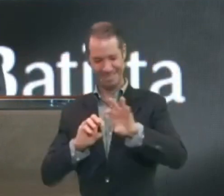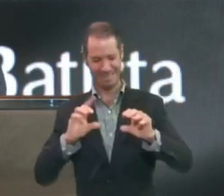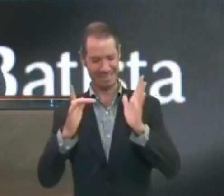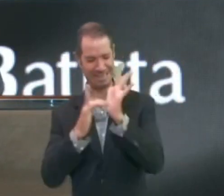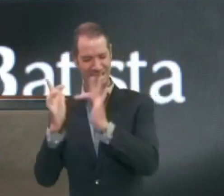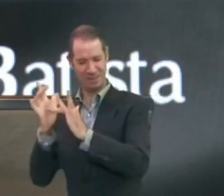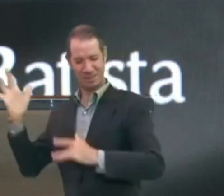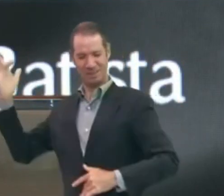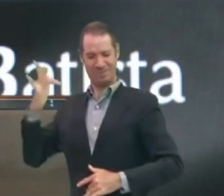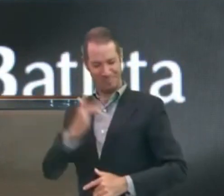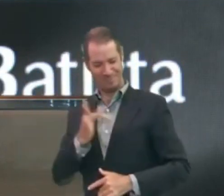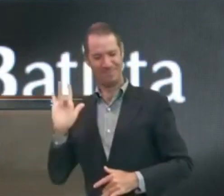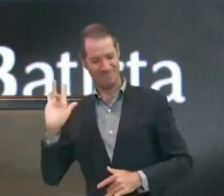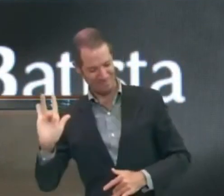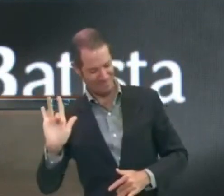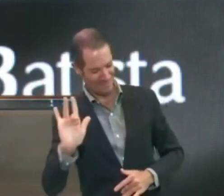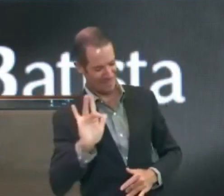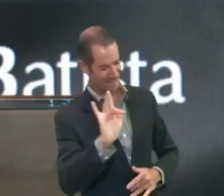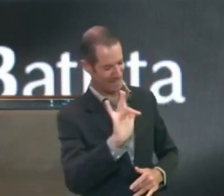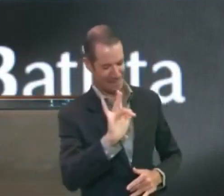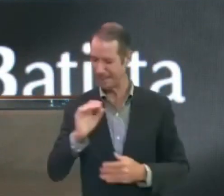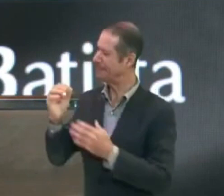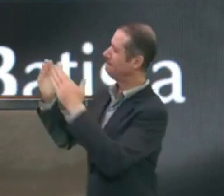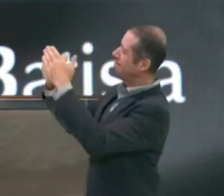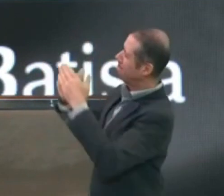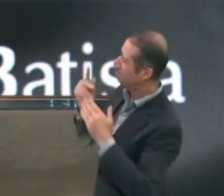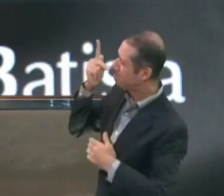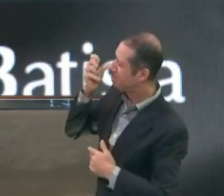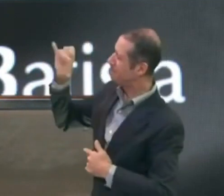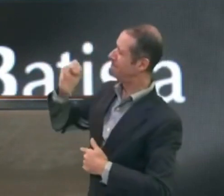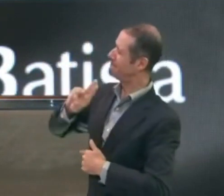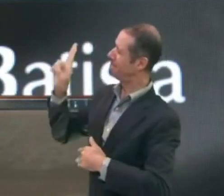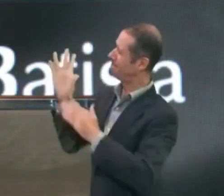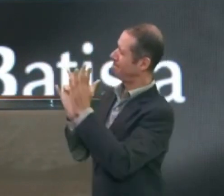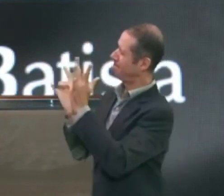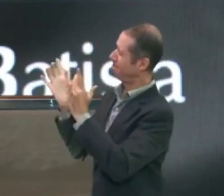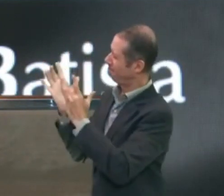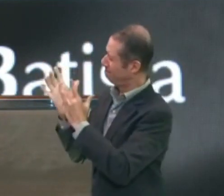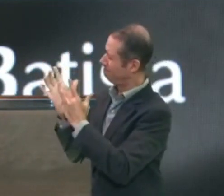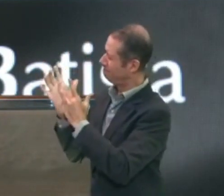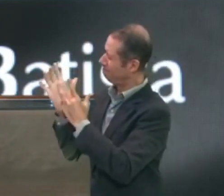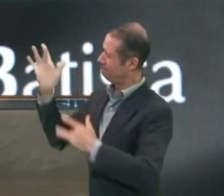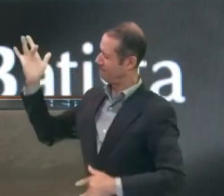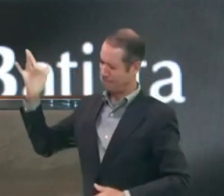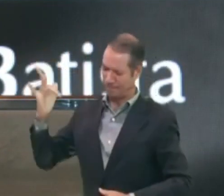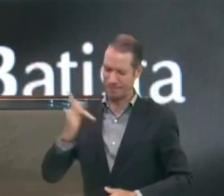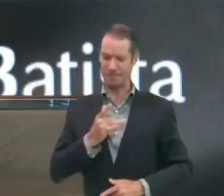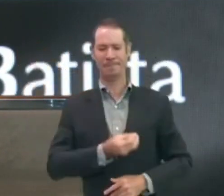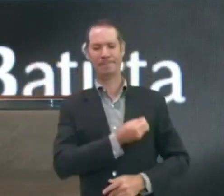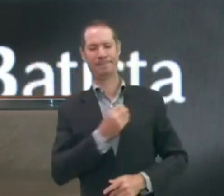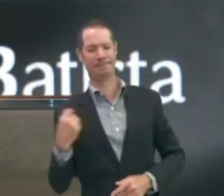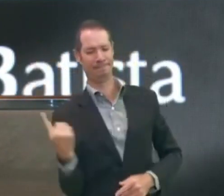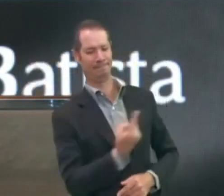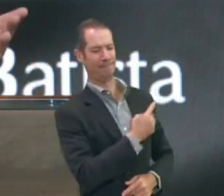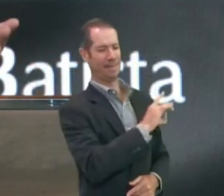de Jesus na nossa vida, mas eu queria te pedir, Pai, em nome de Jesus, toca a nossa vida.